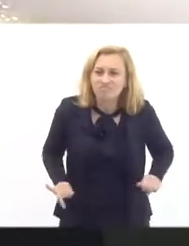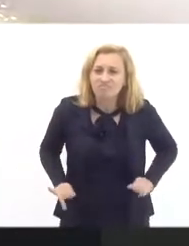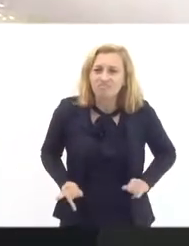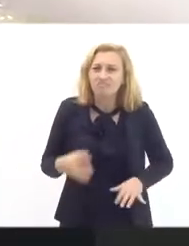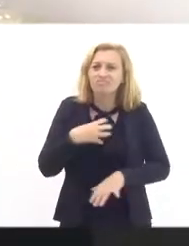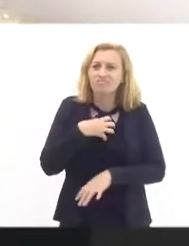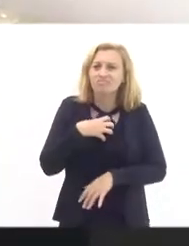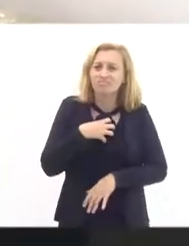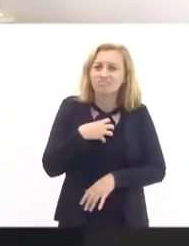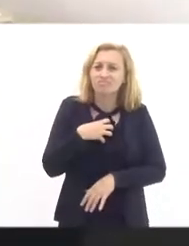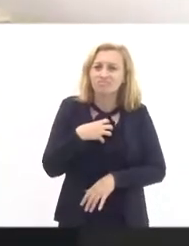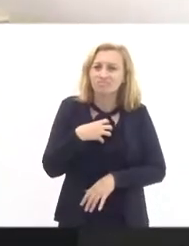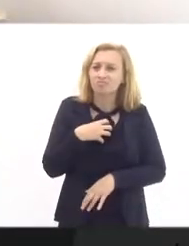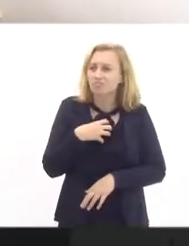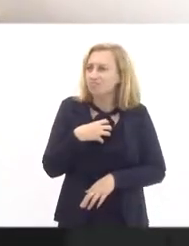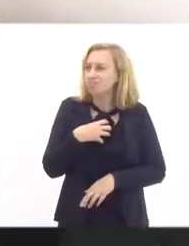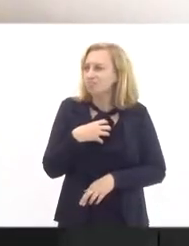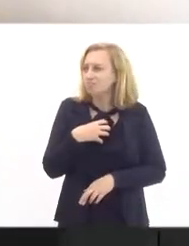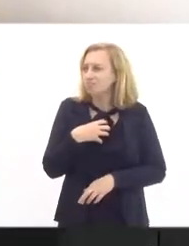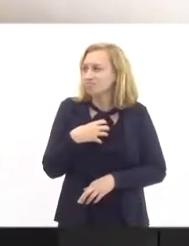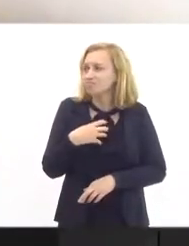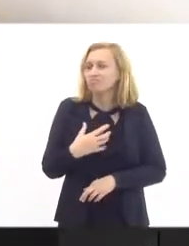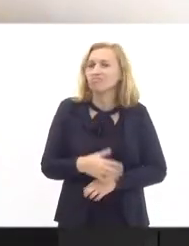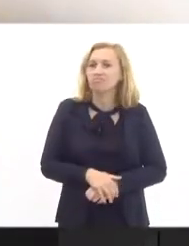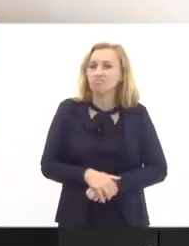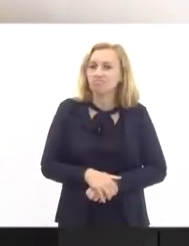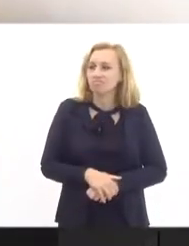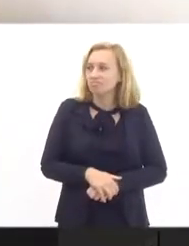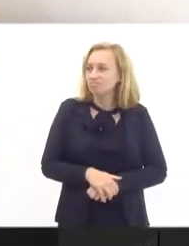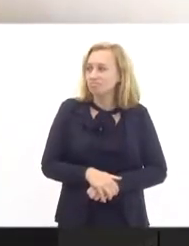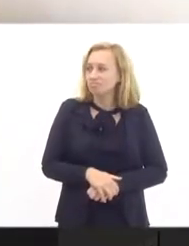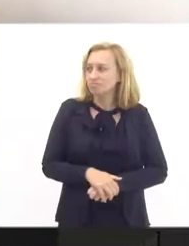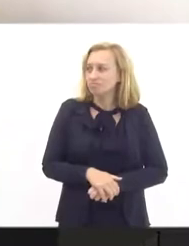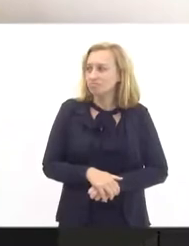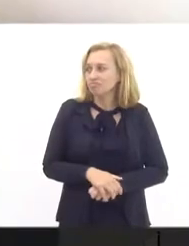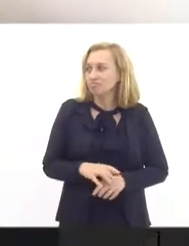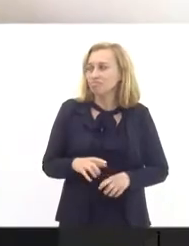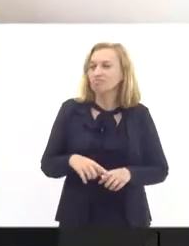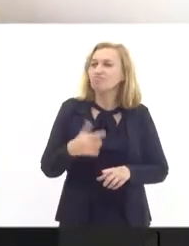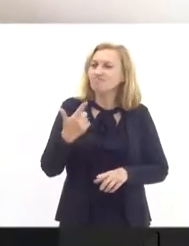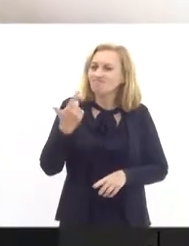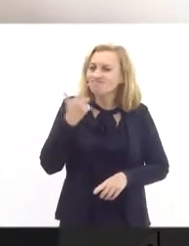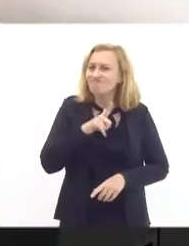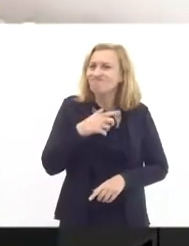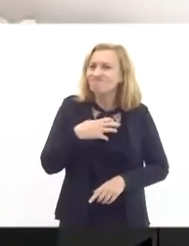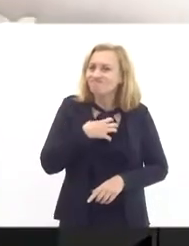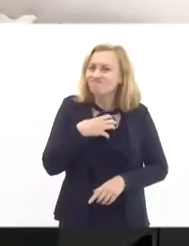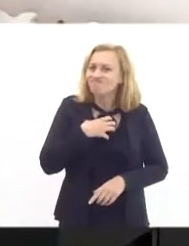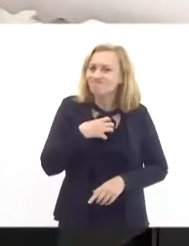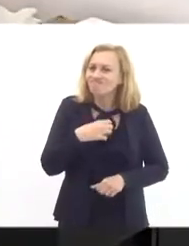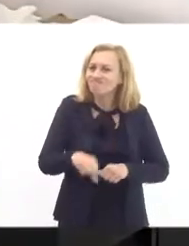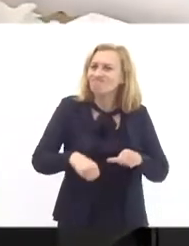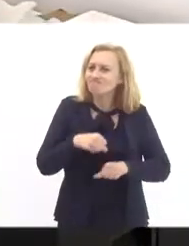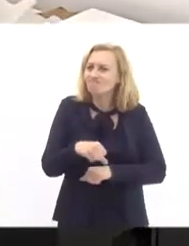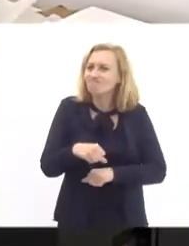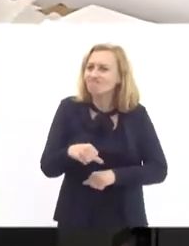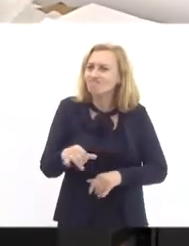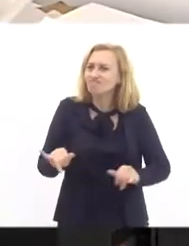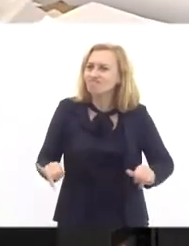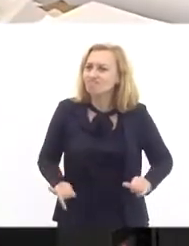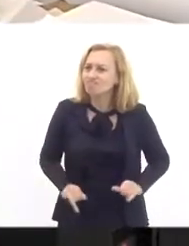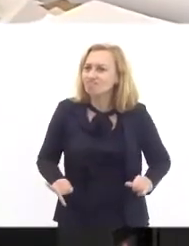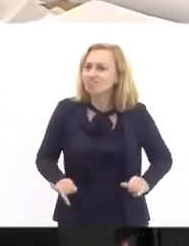eu, porque eu sou bem descendente de preto, apesar de já ter branco. Mas você consegue sentir isso. E transformar essa dor em